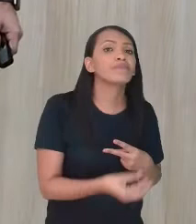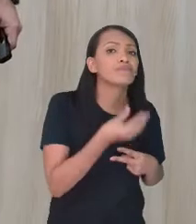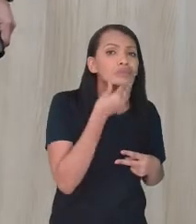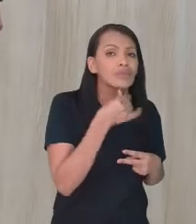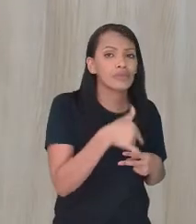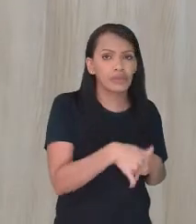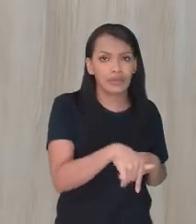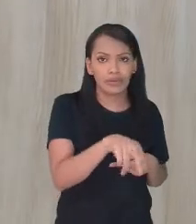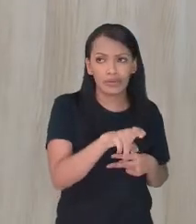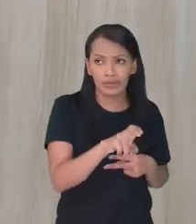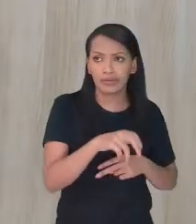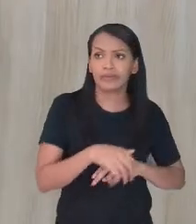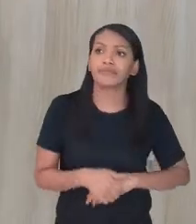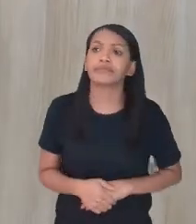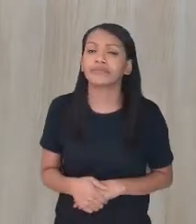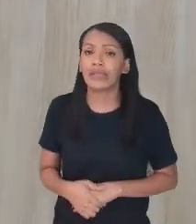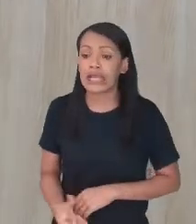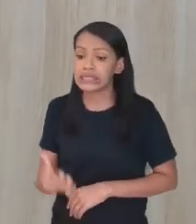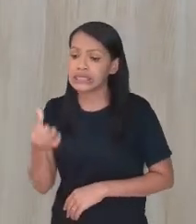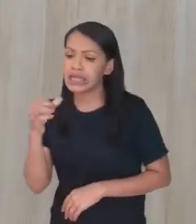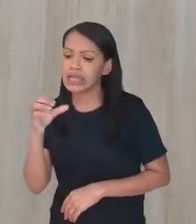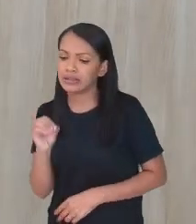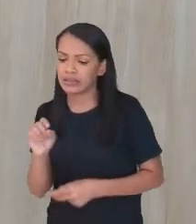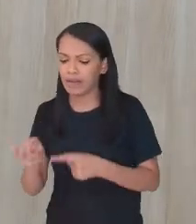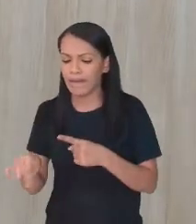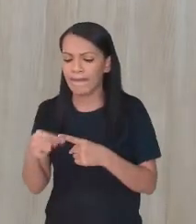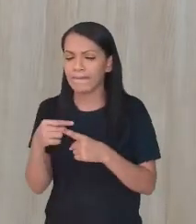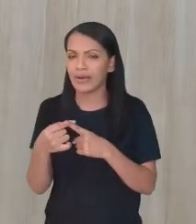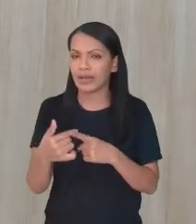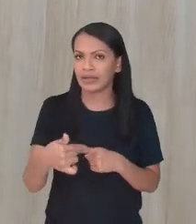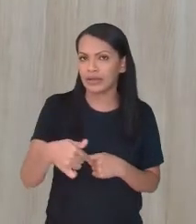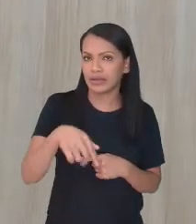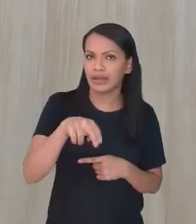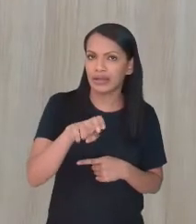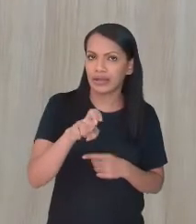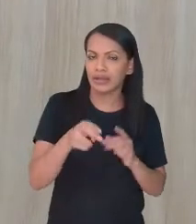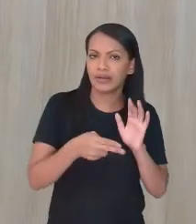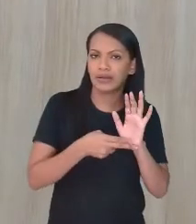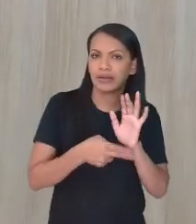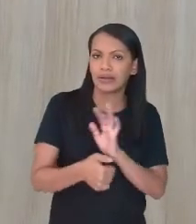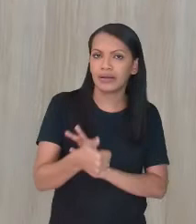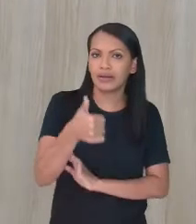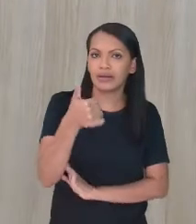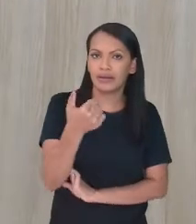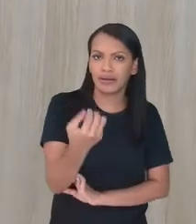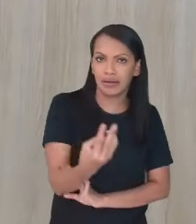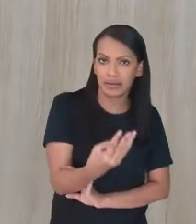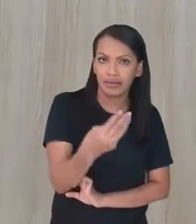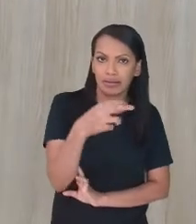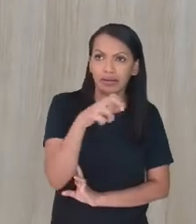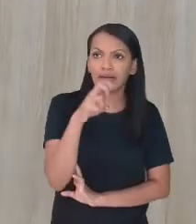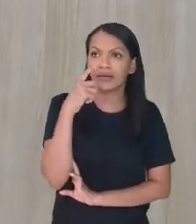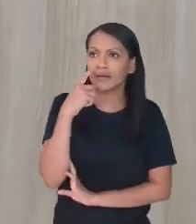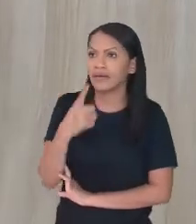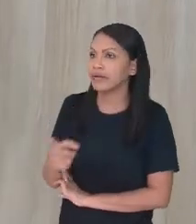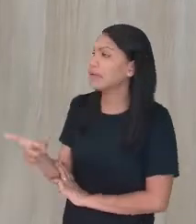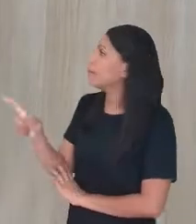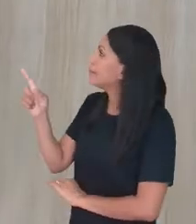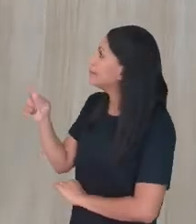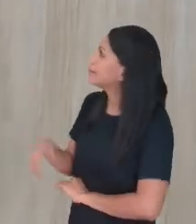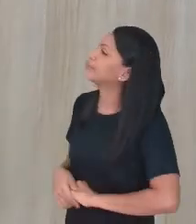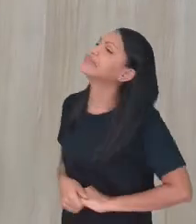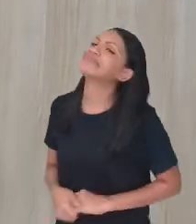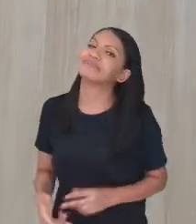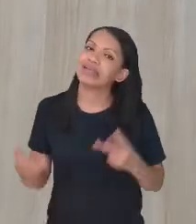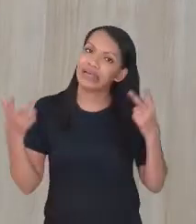eu somar 60 mais 75, dá igual a quanto? A 35 figurinhas, que foi o que ele disse que os